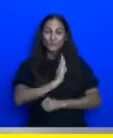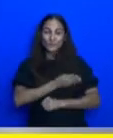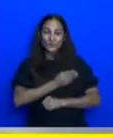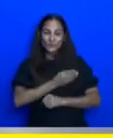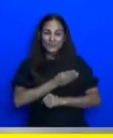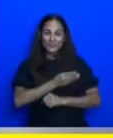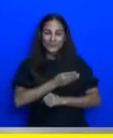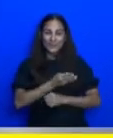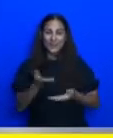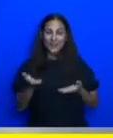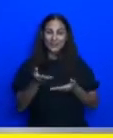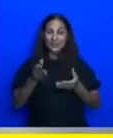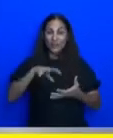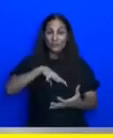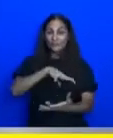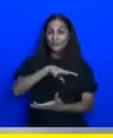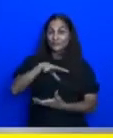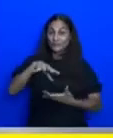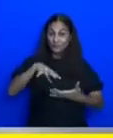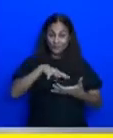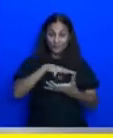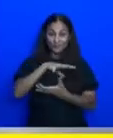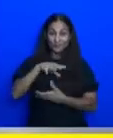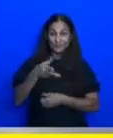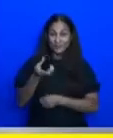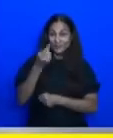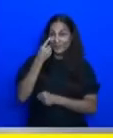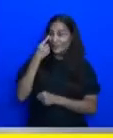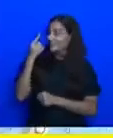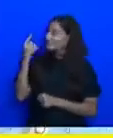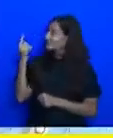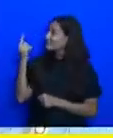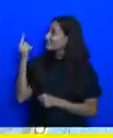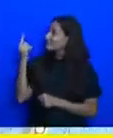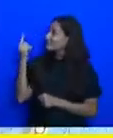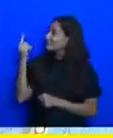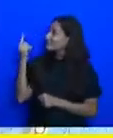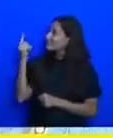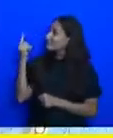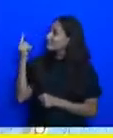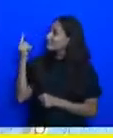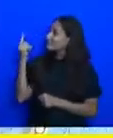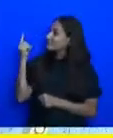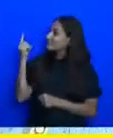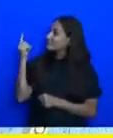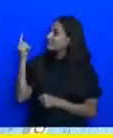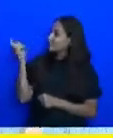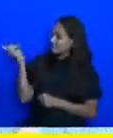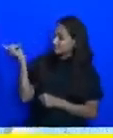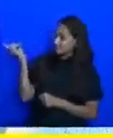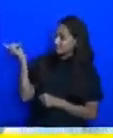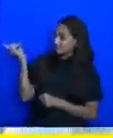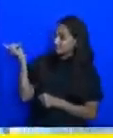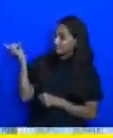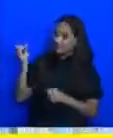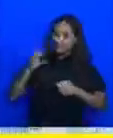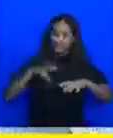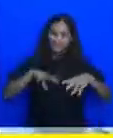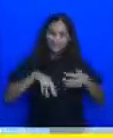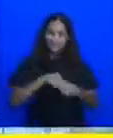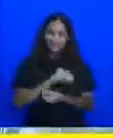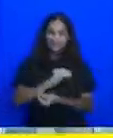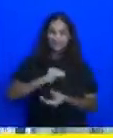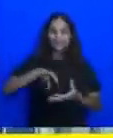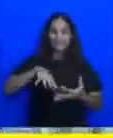do coração. Globo ligado, bolas posicionadas, valendo!